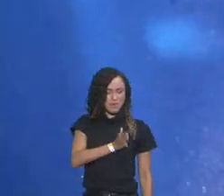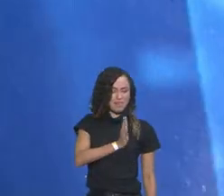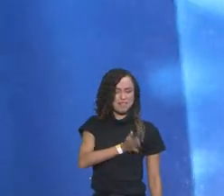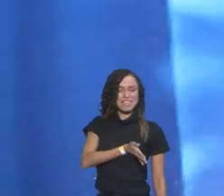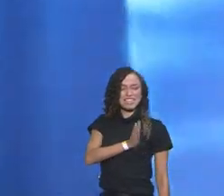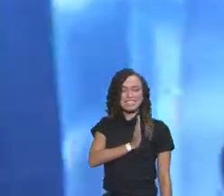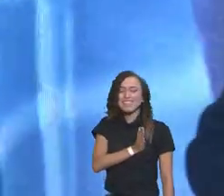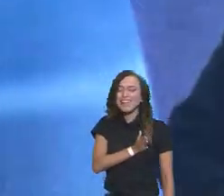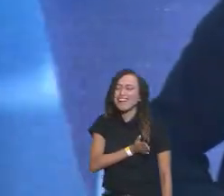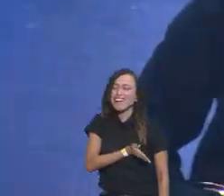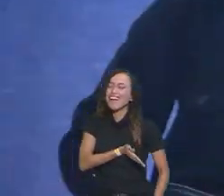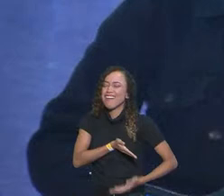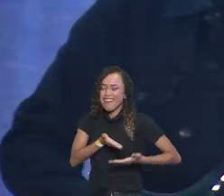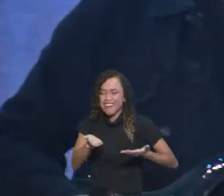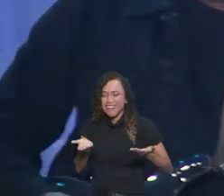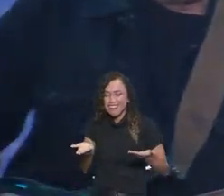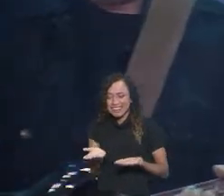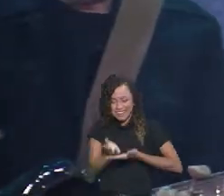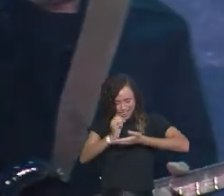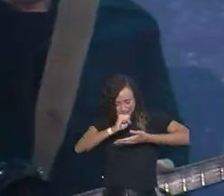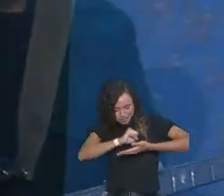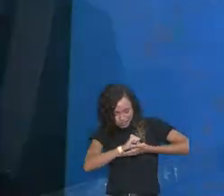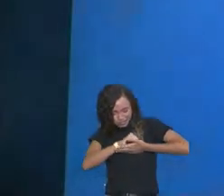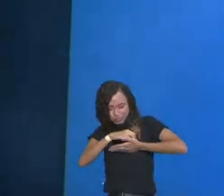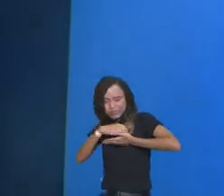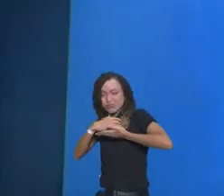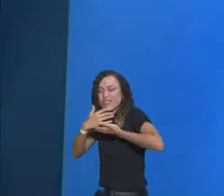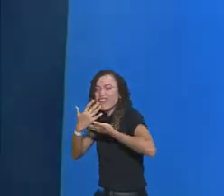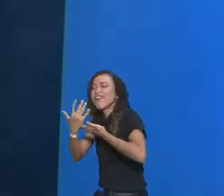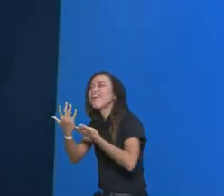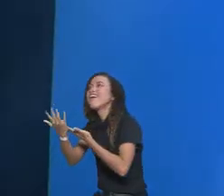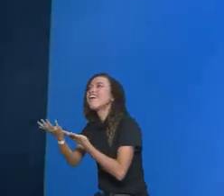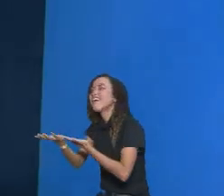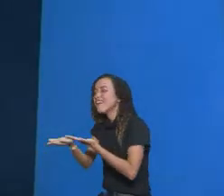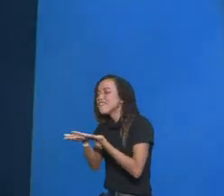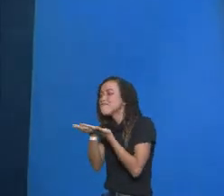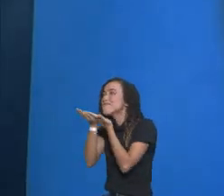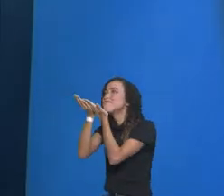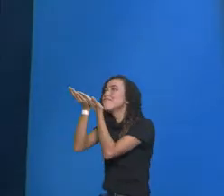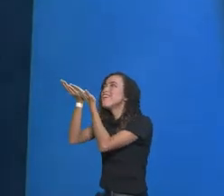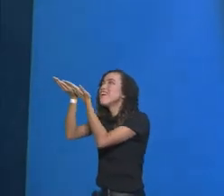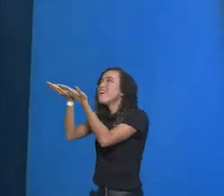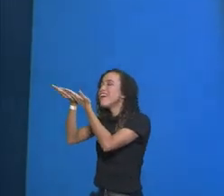meu coração eu quero ter